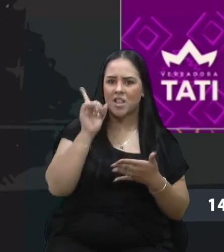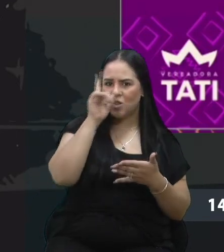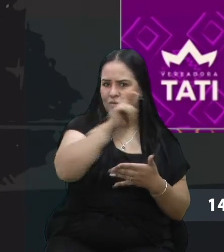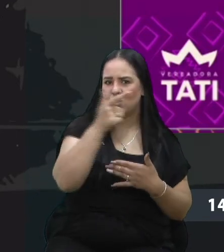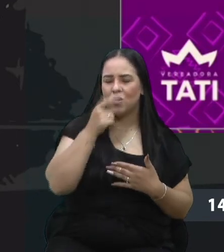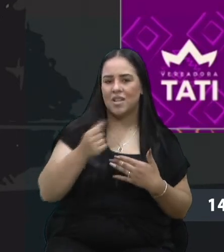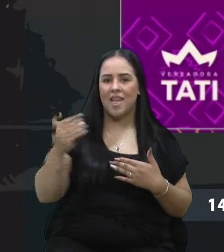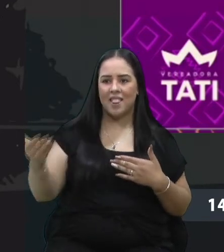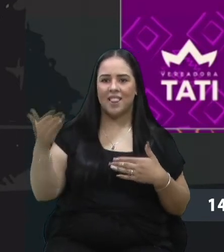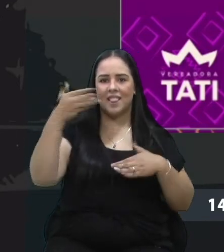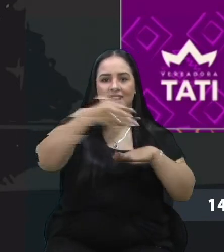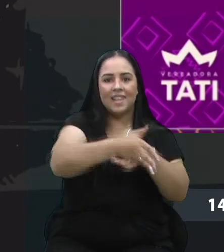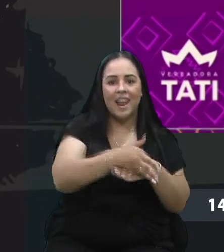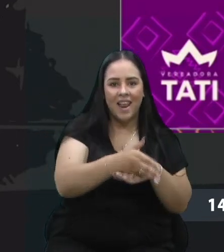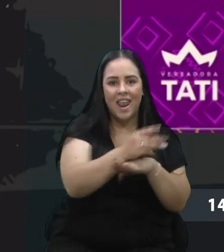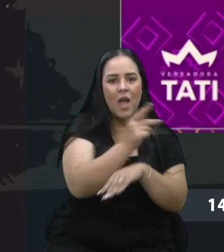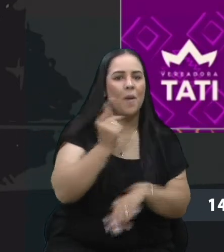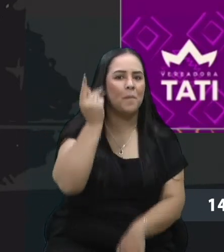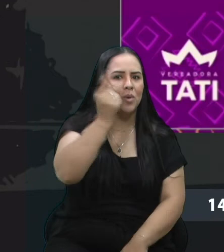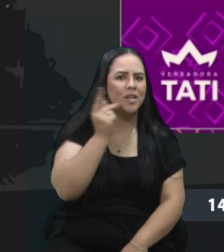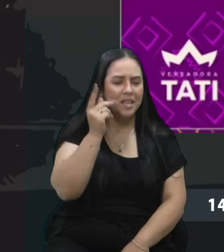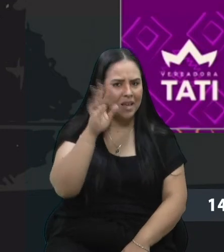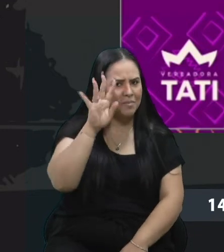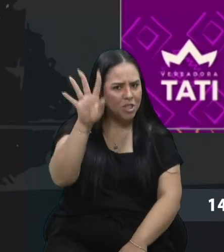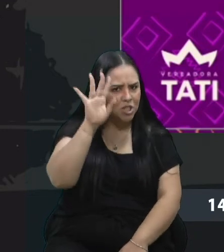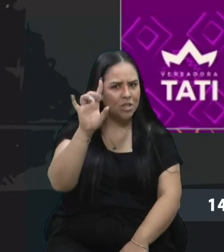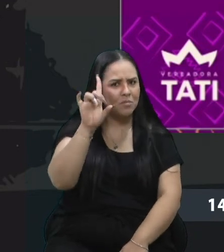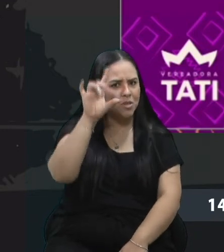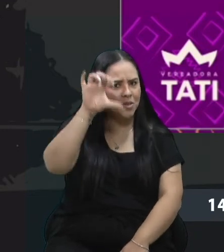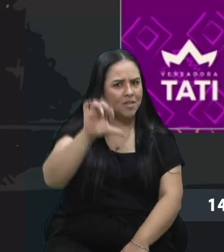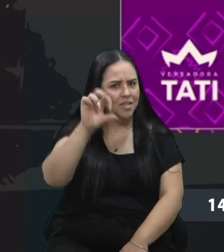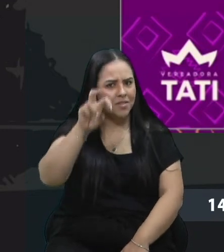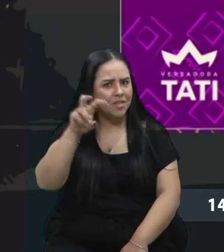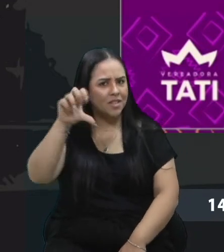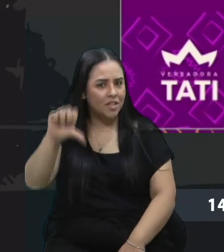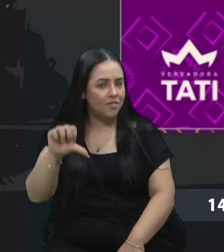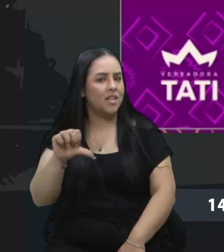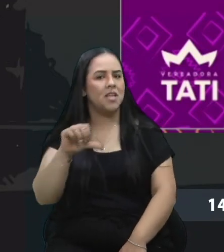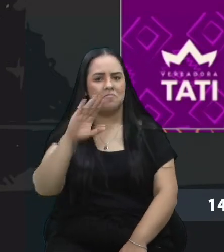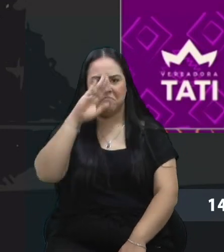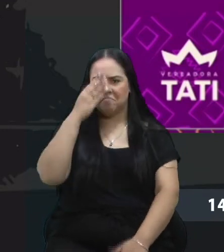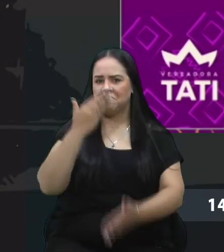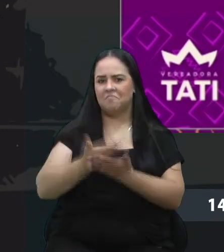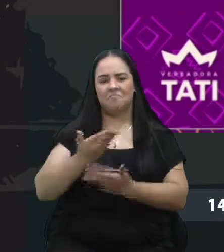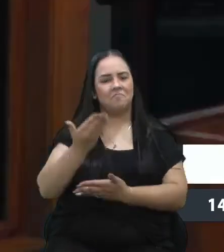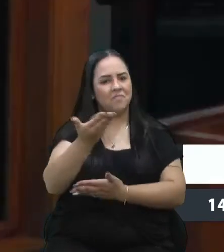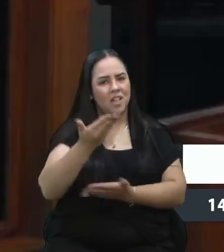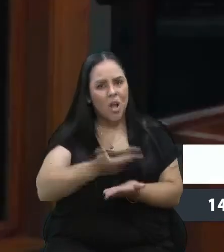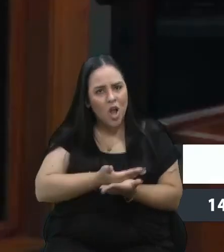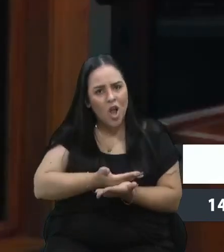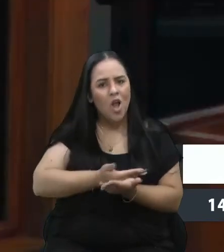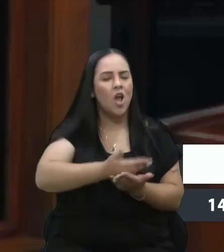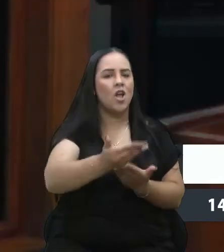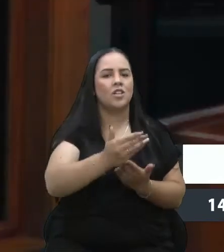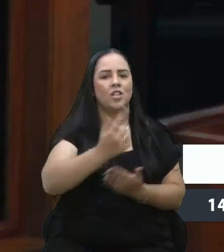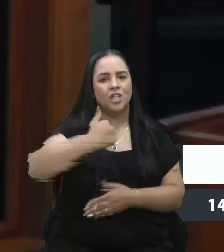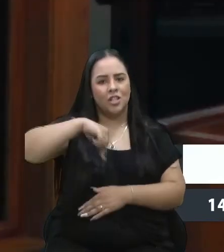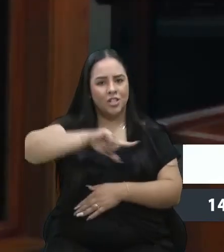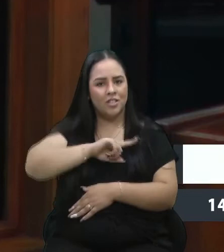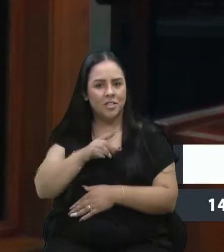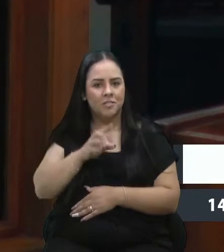na política, o que dirá em 1959. Então, acho que ela, como precursora, inspirou